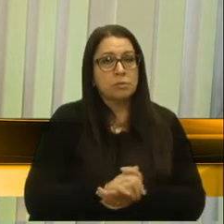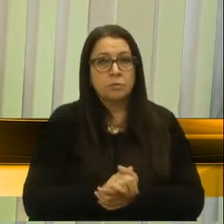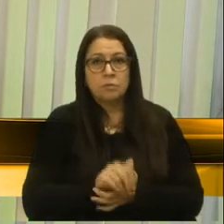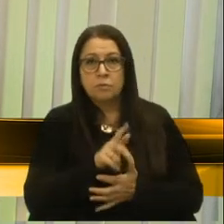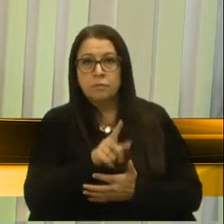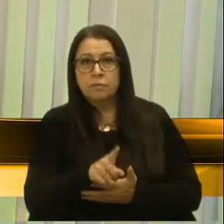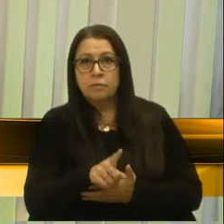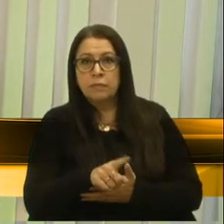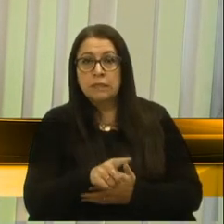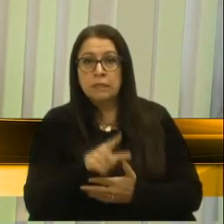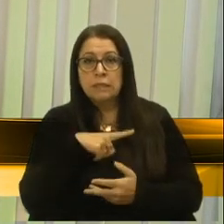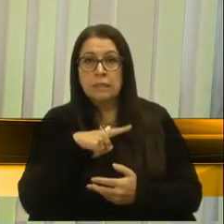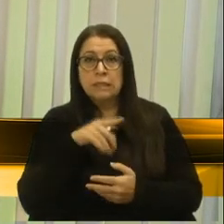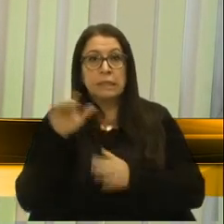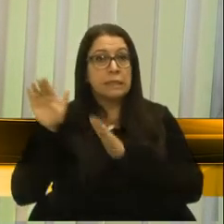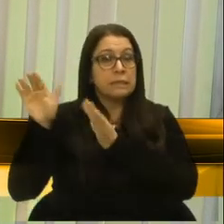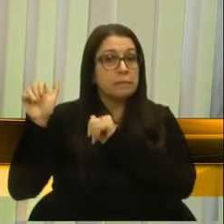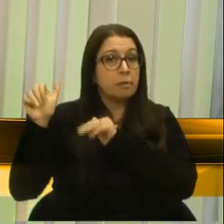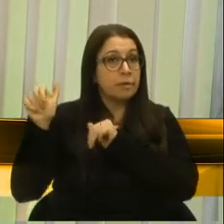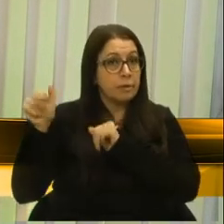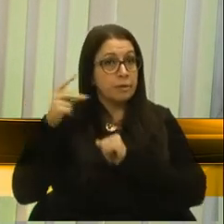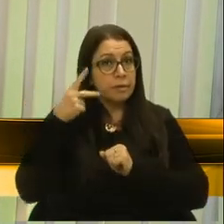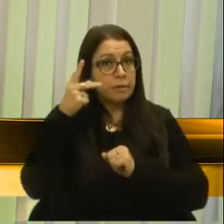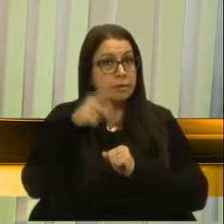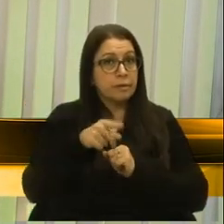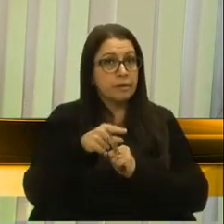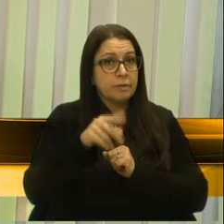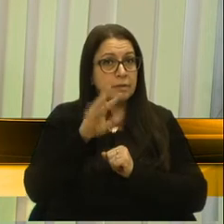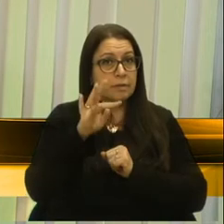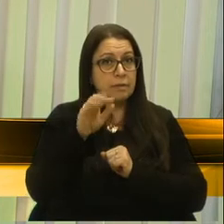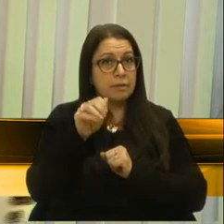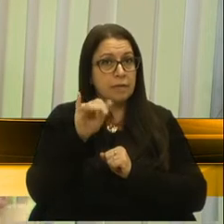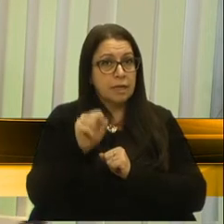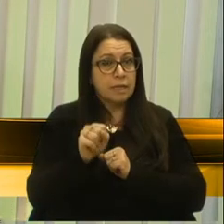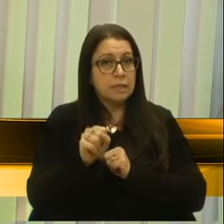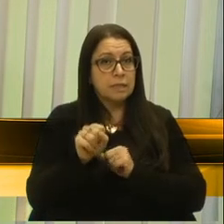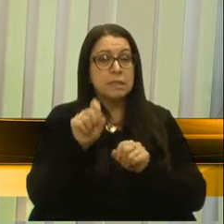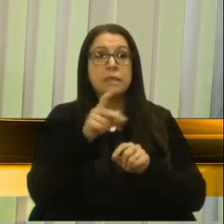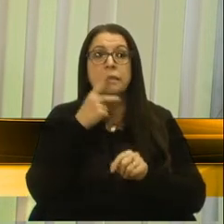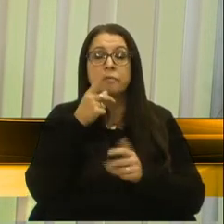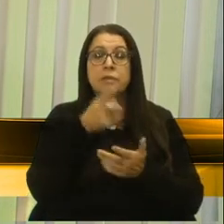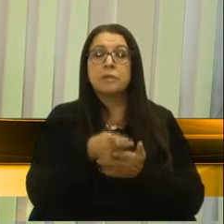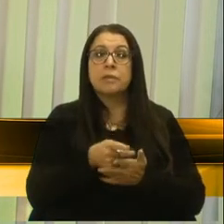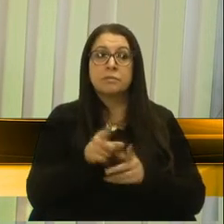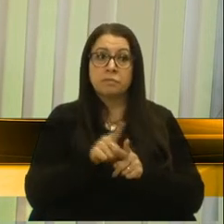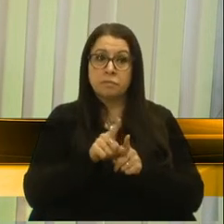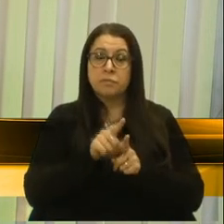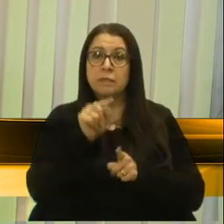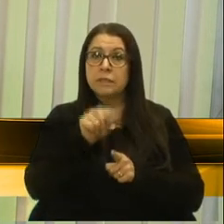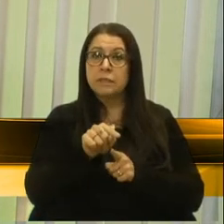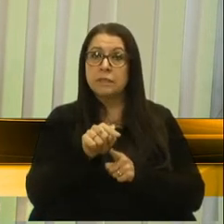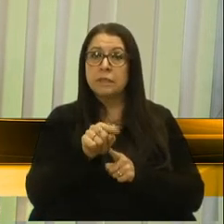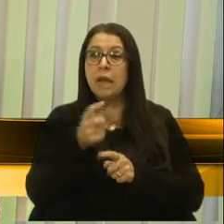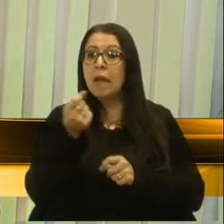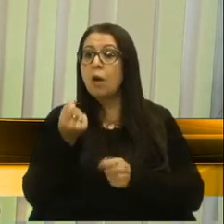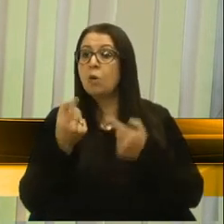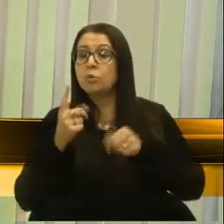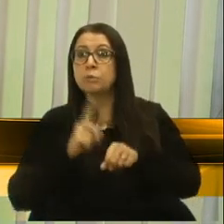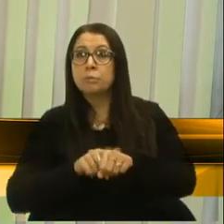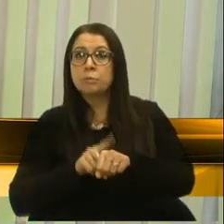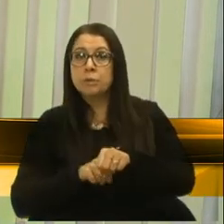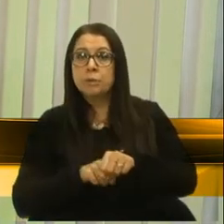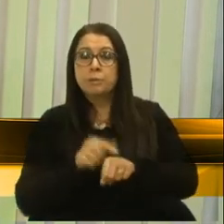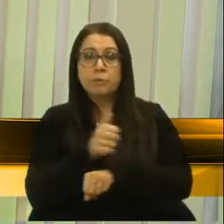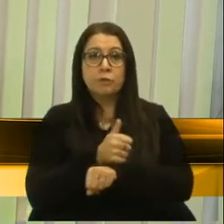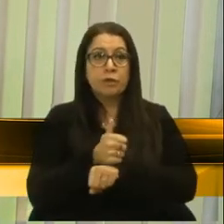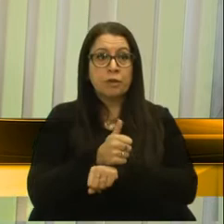pessoa da Espanha, e que ela, a Thaís Baldasso, inclusive, né, e ela dizia que lá, em alguns momentos, os profissionais de